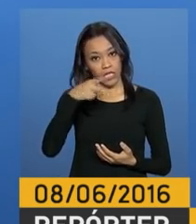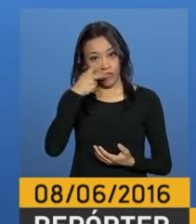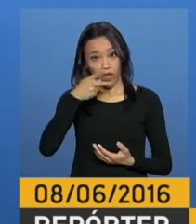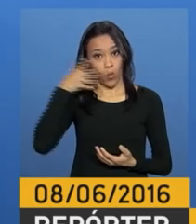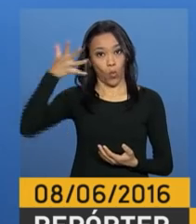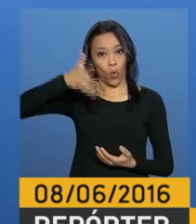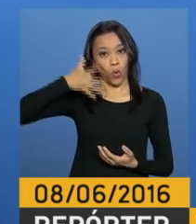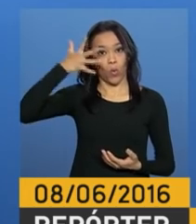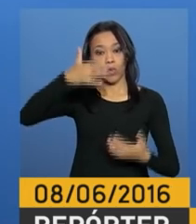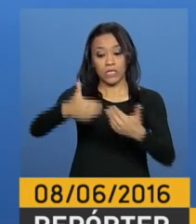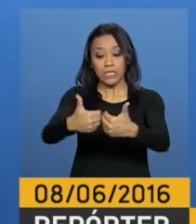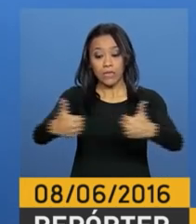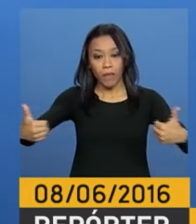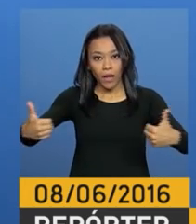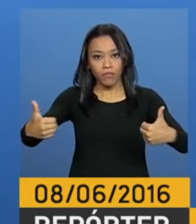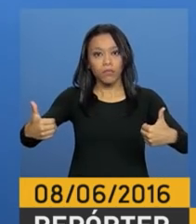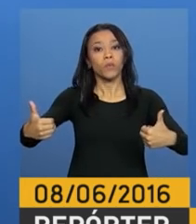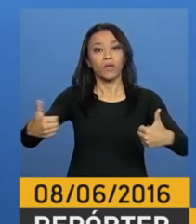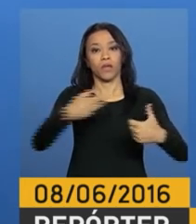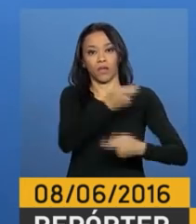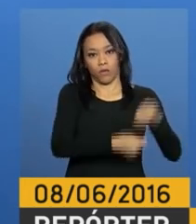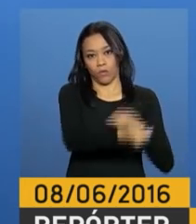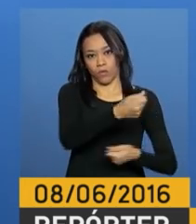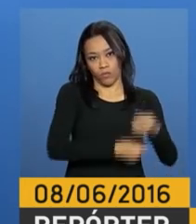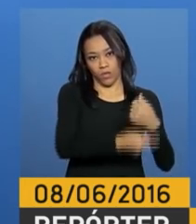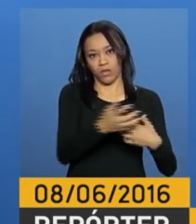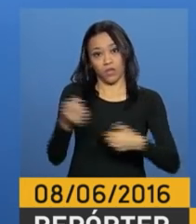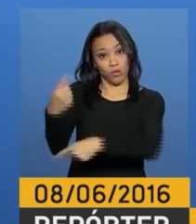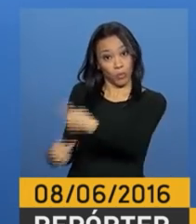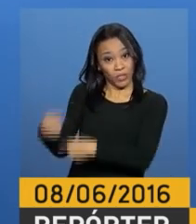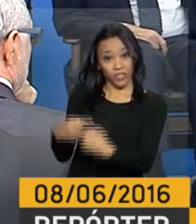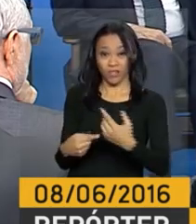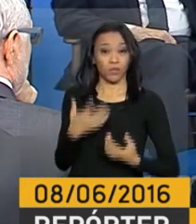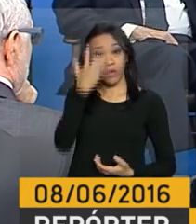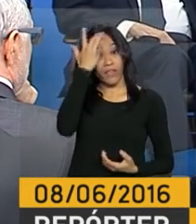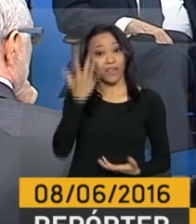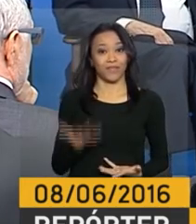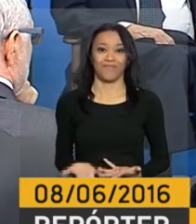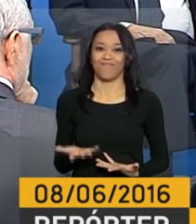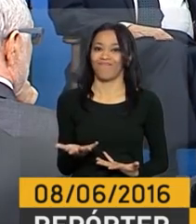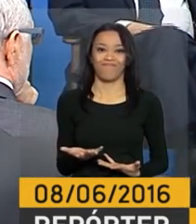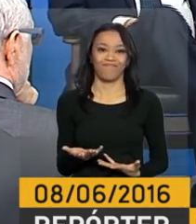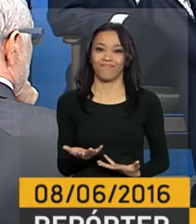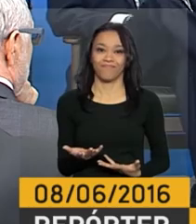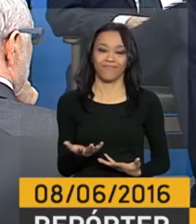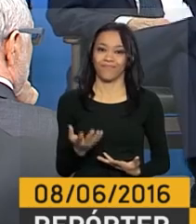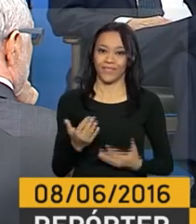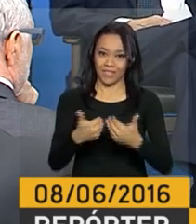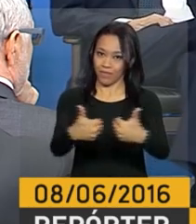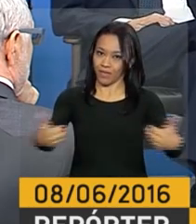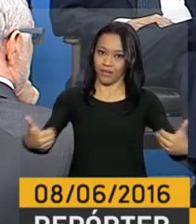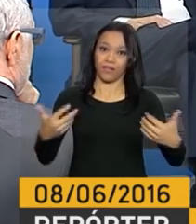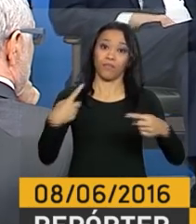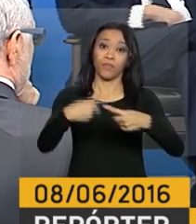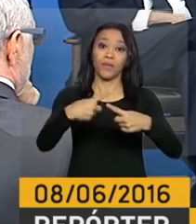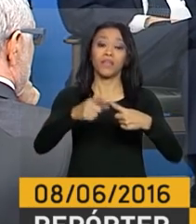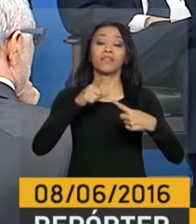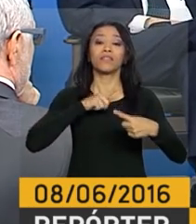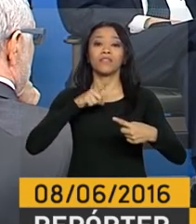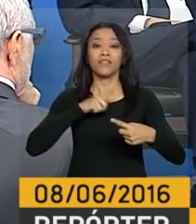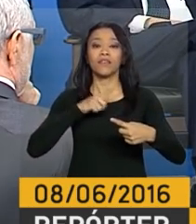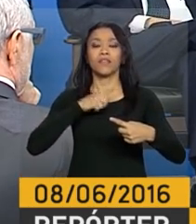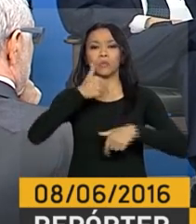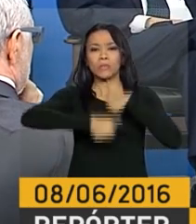política ele fica eh ele não é fácil porque existe uma insegurança eh institucional